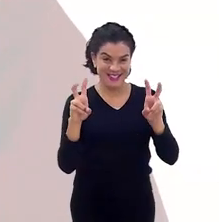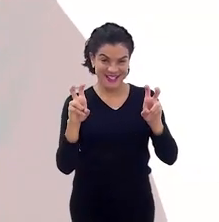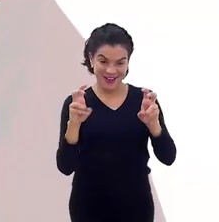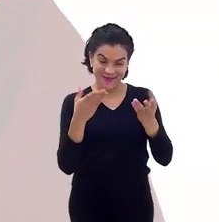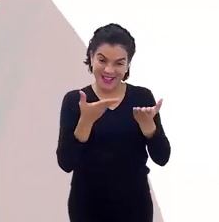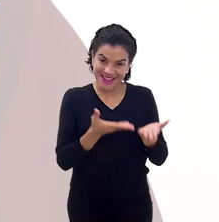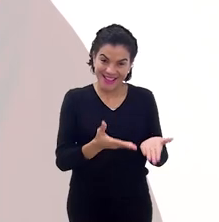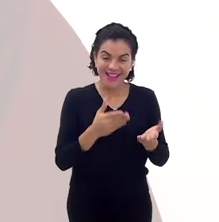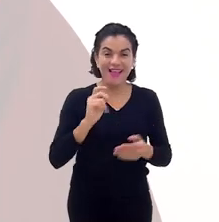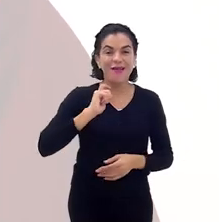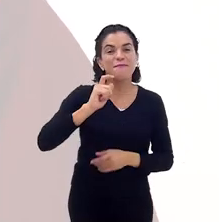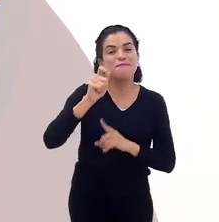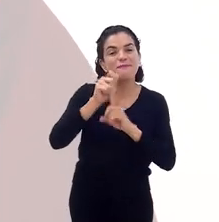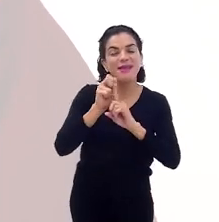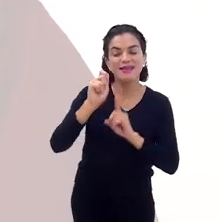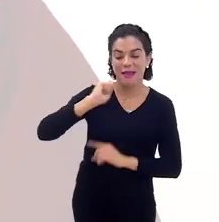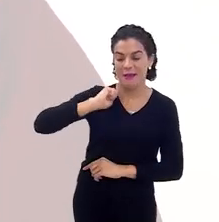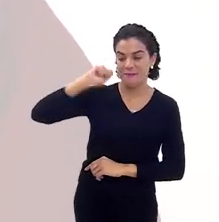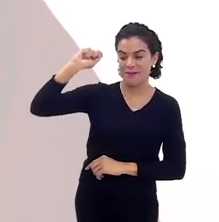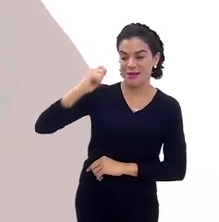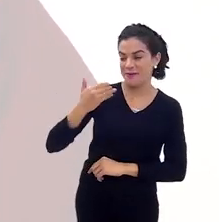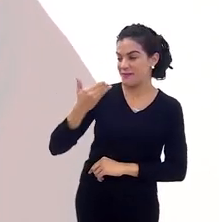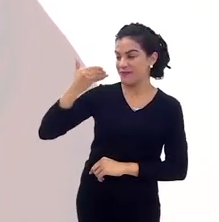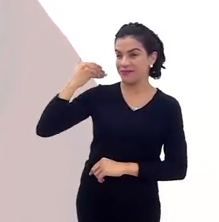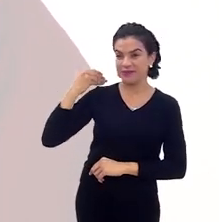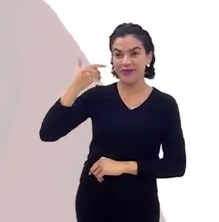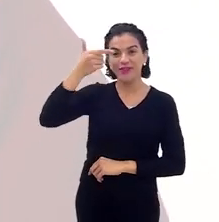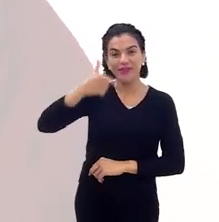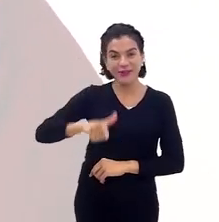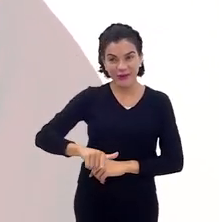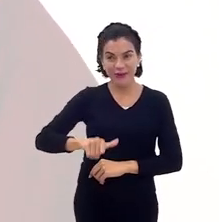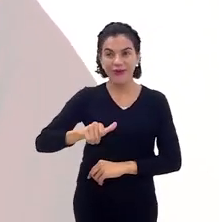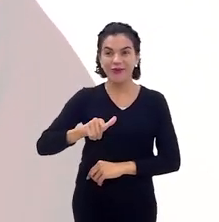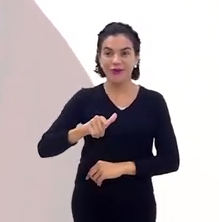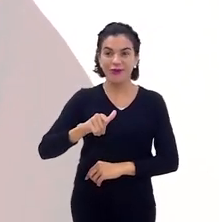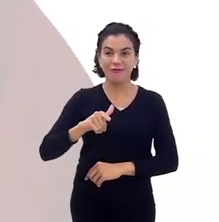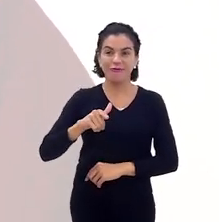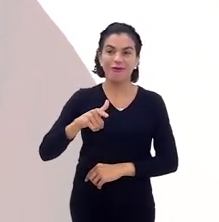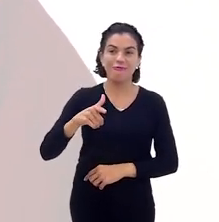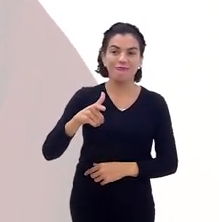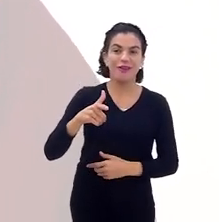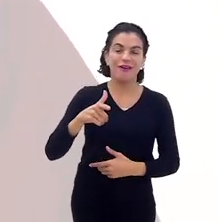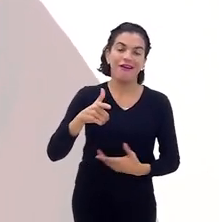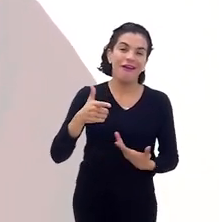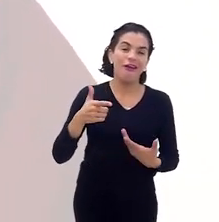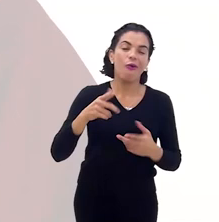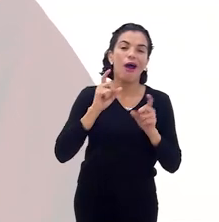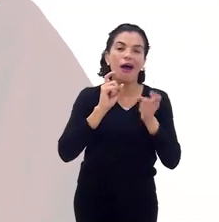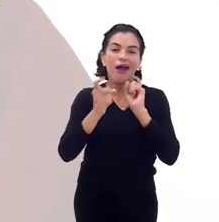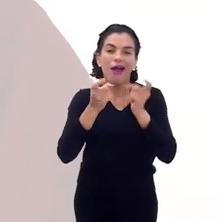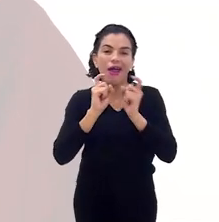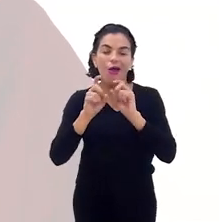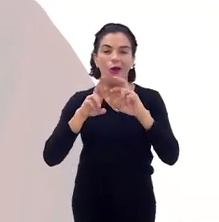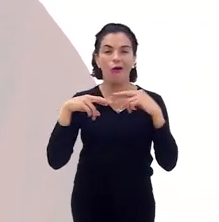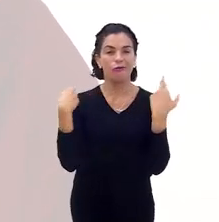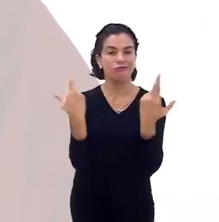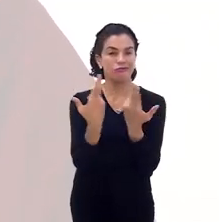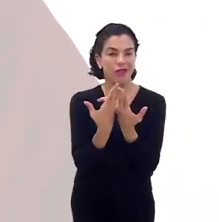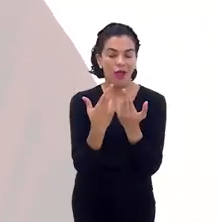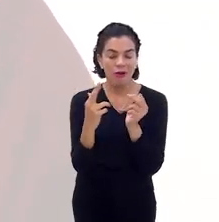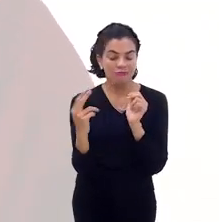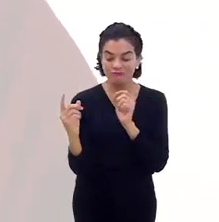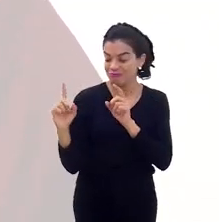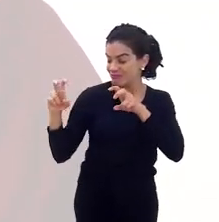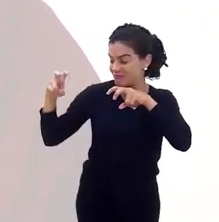dele, recentemente, em abril, aí eu tive, e de novo tive muito, no, no, numa reunião com ele,